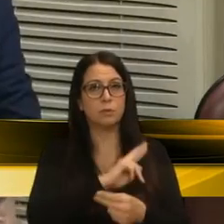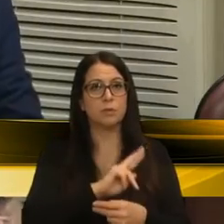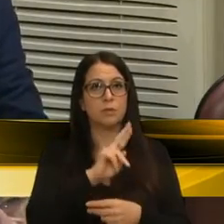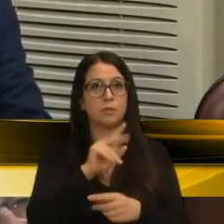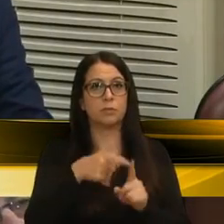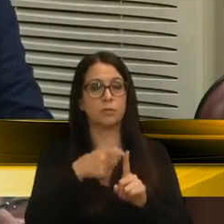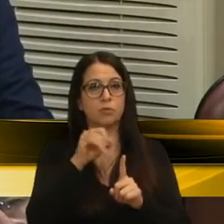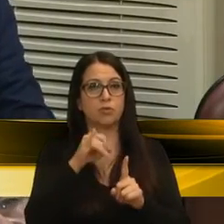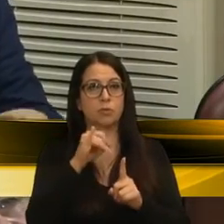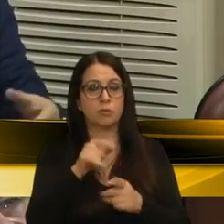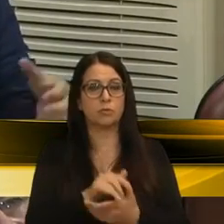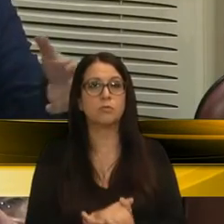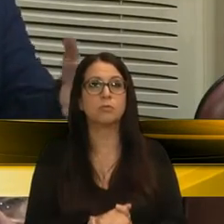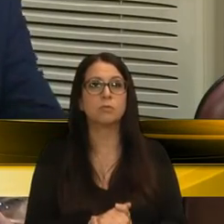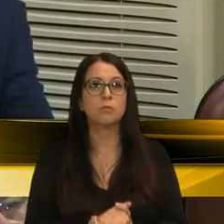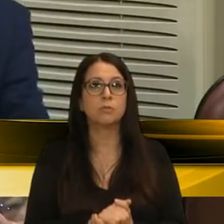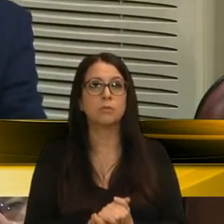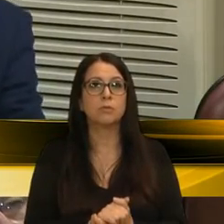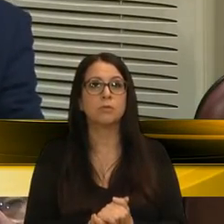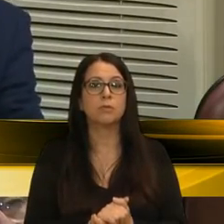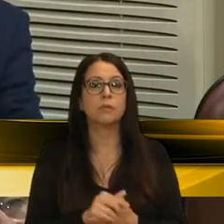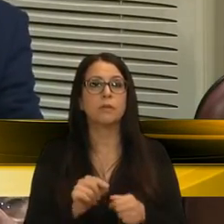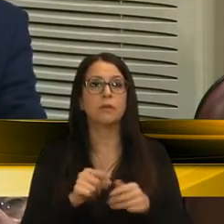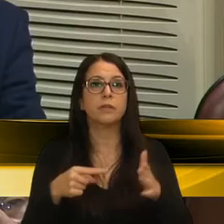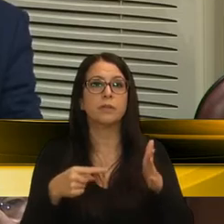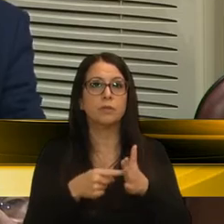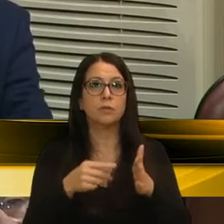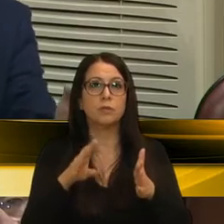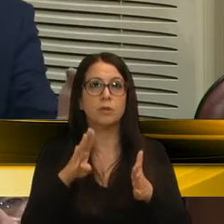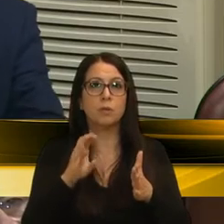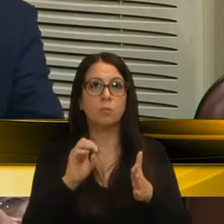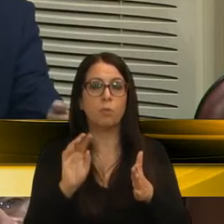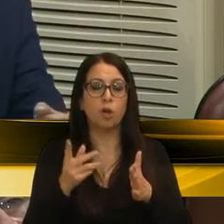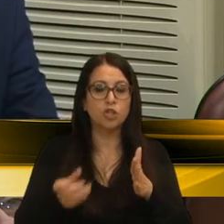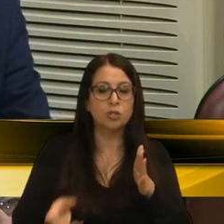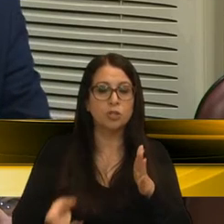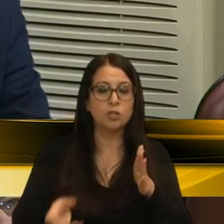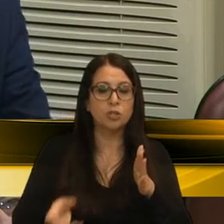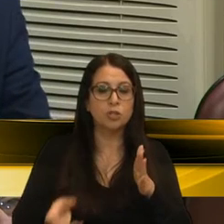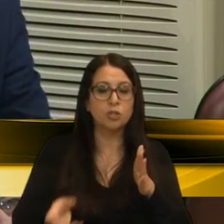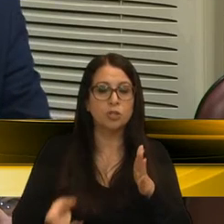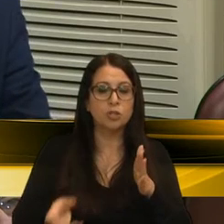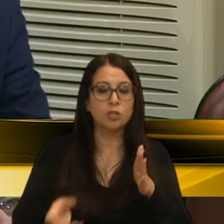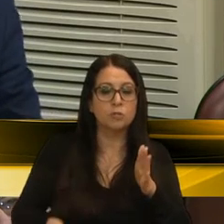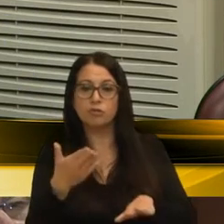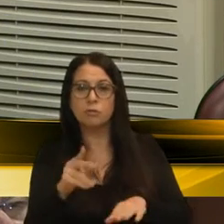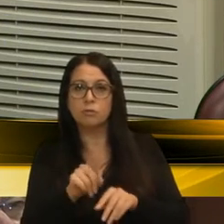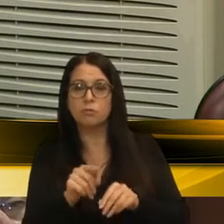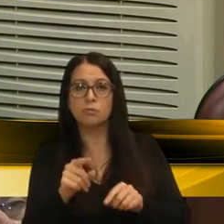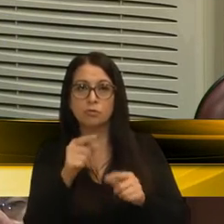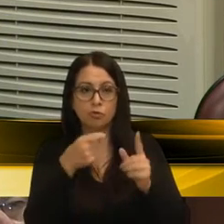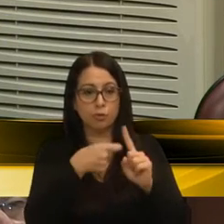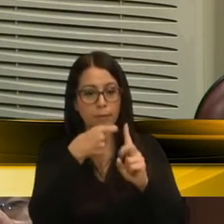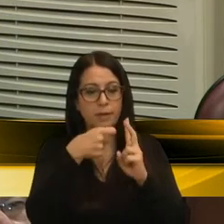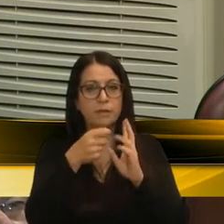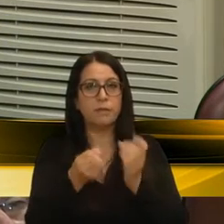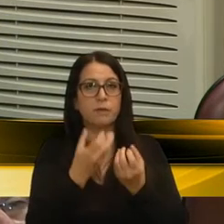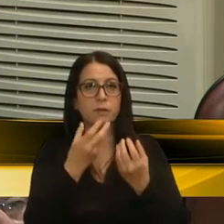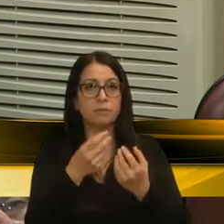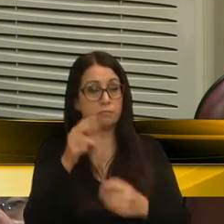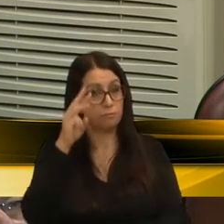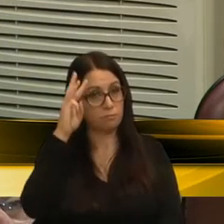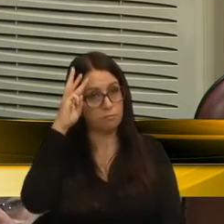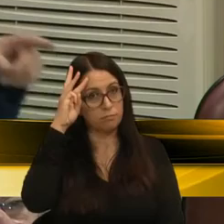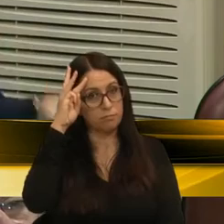janeiro ea gente fez a denúncia de que a bomba estava excluída do calendário da numa terça-feira